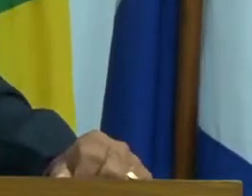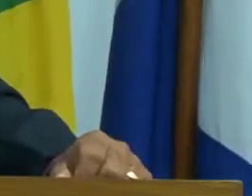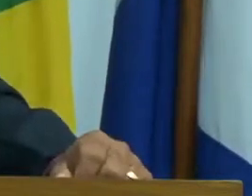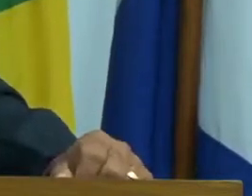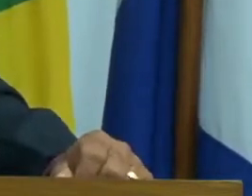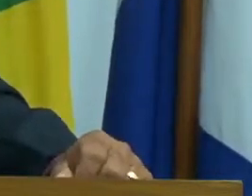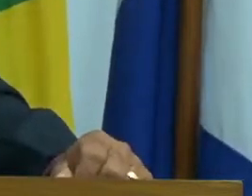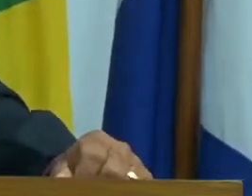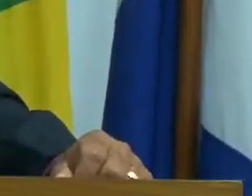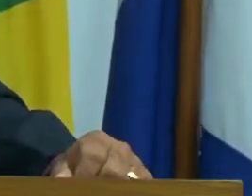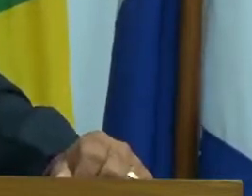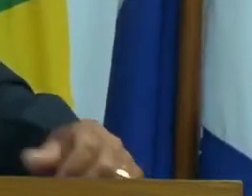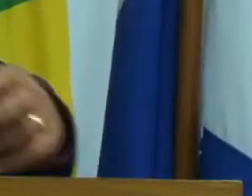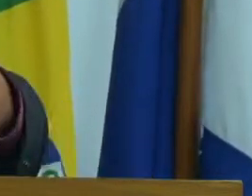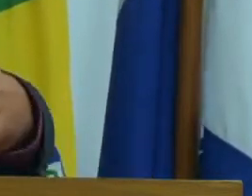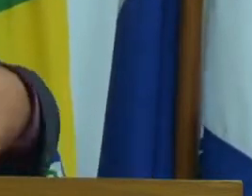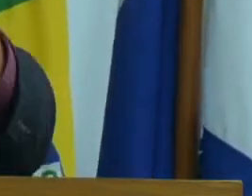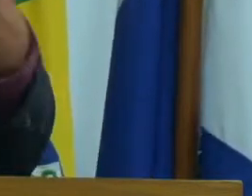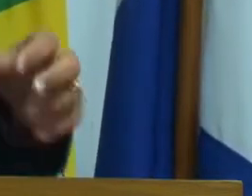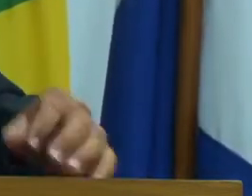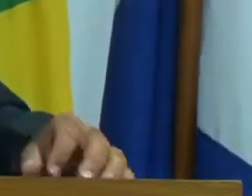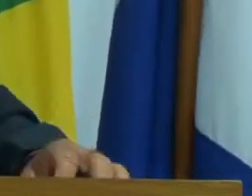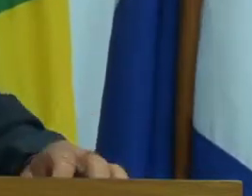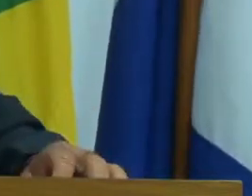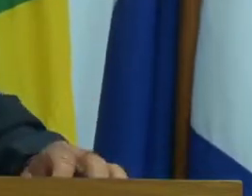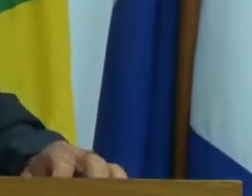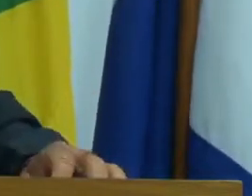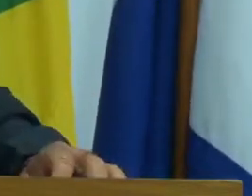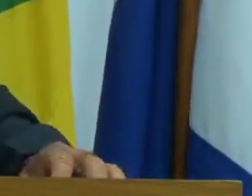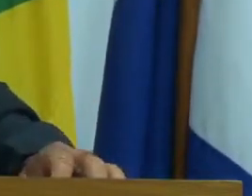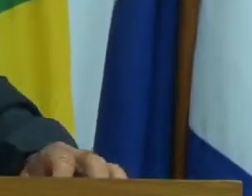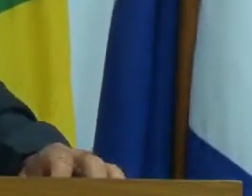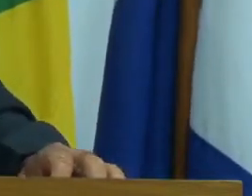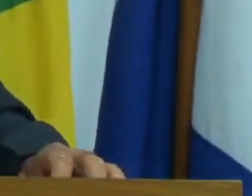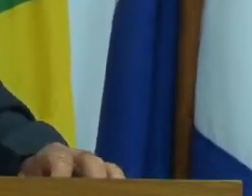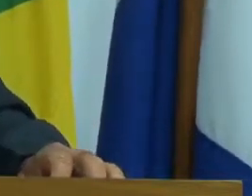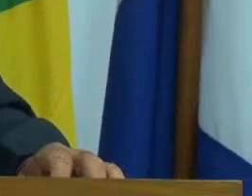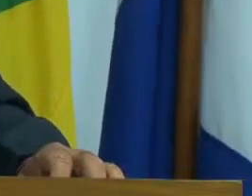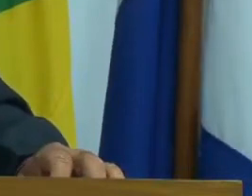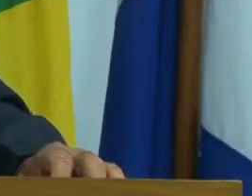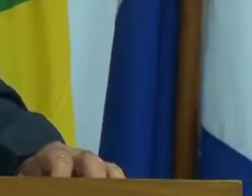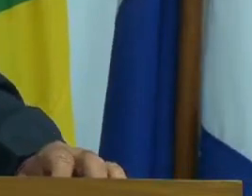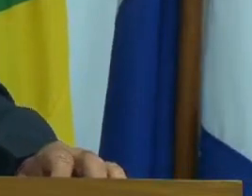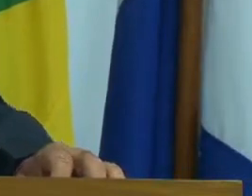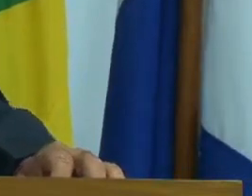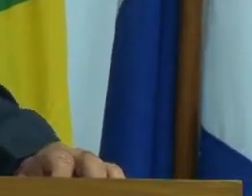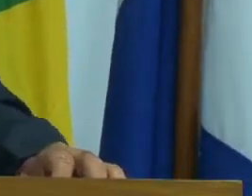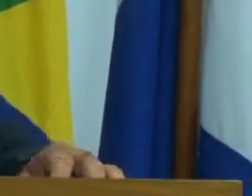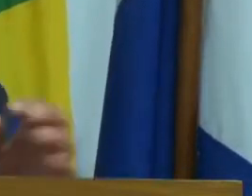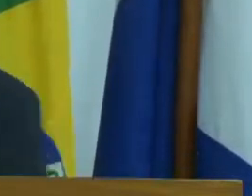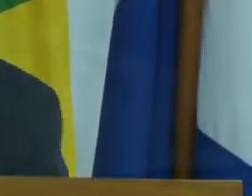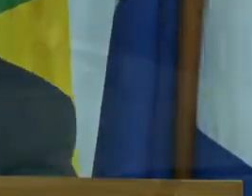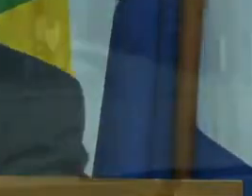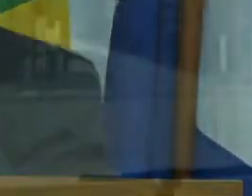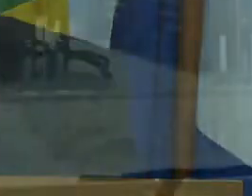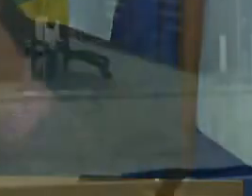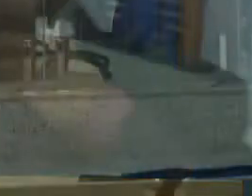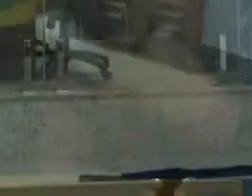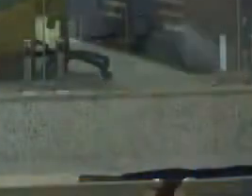TV Câmara, então o que a gente está pedindo aqui é que eles possam se programar para limpar os rios da nossa cidade. Obrigado.